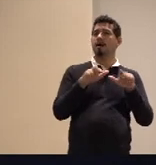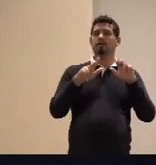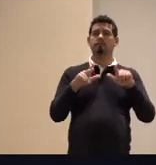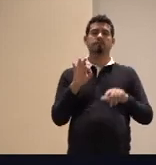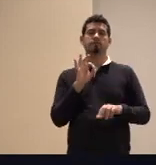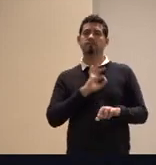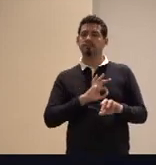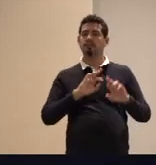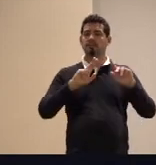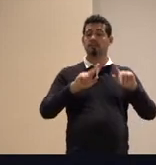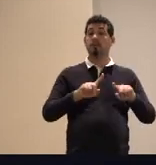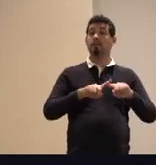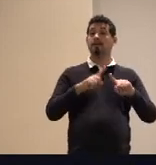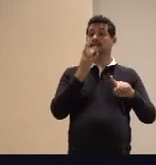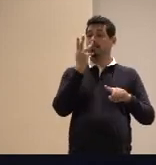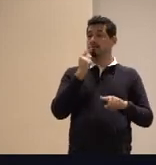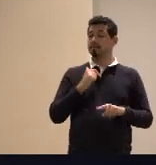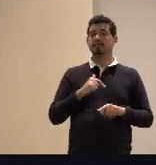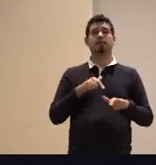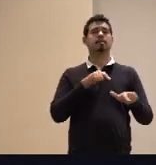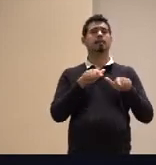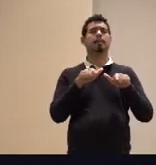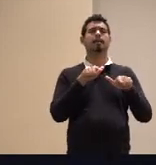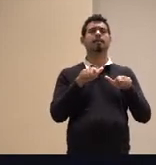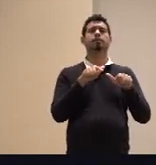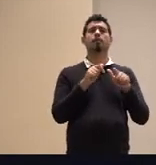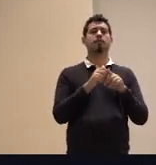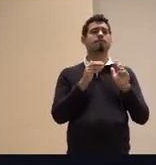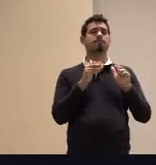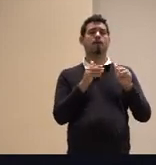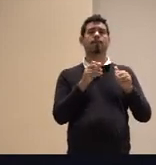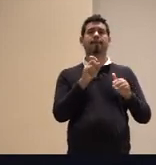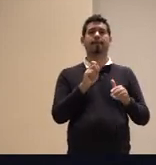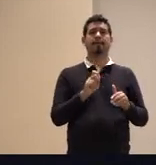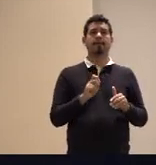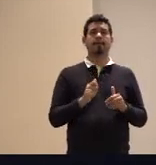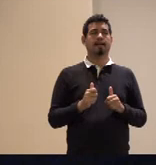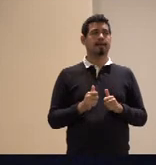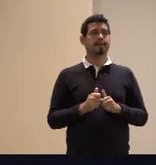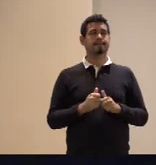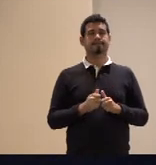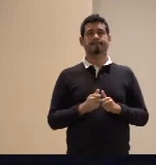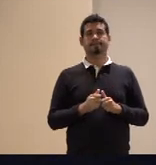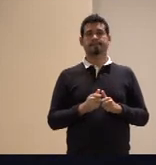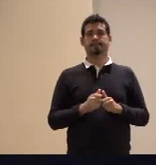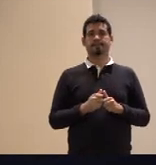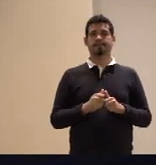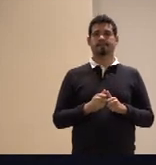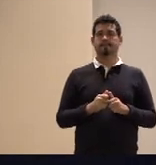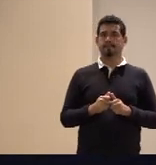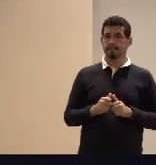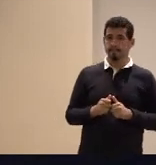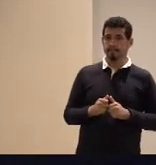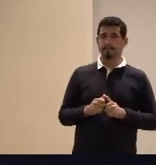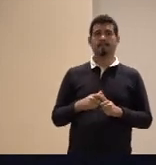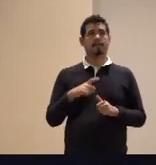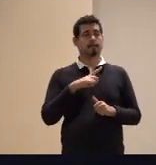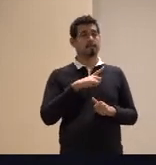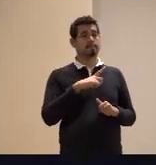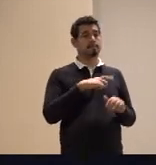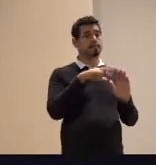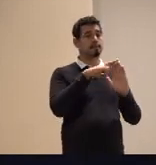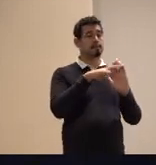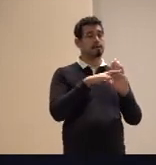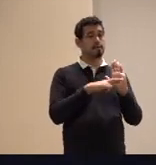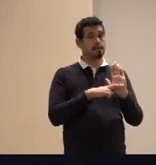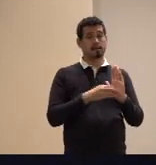dinheiro, né? E as crianças trabalham muito a questão de que tem regras, as